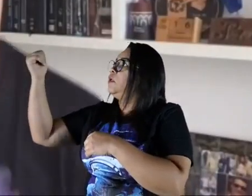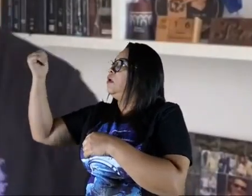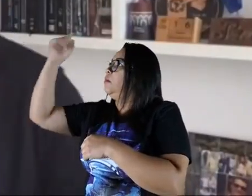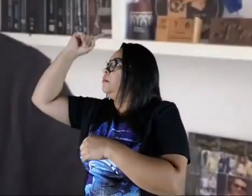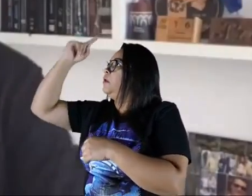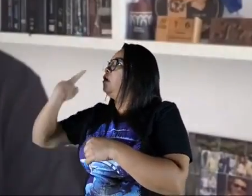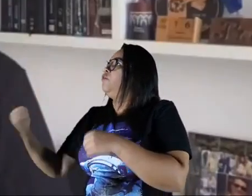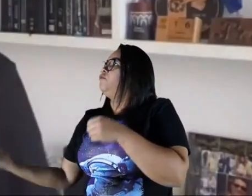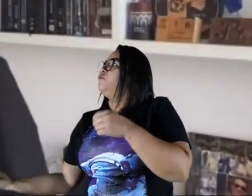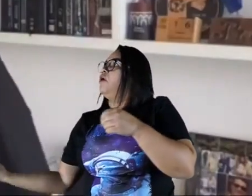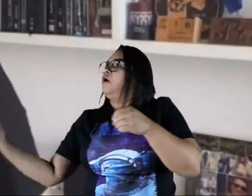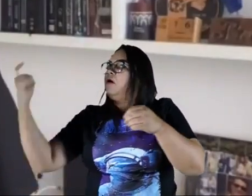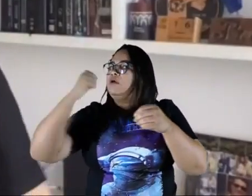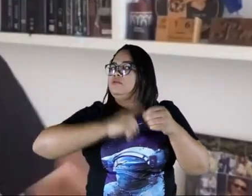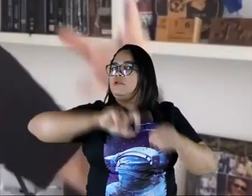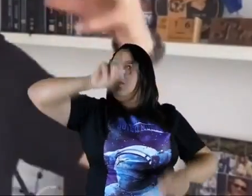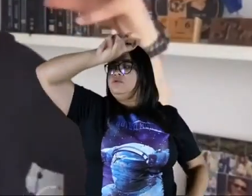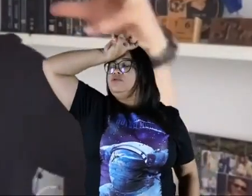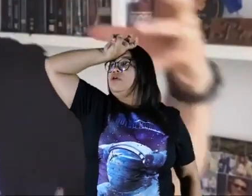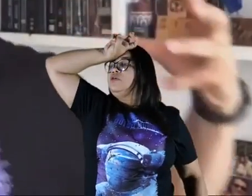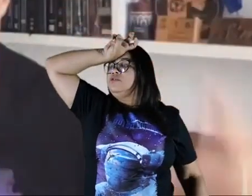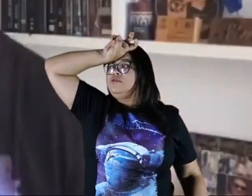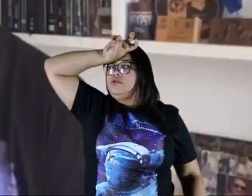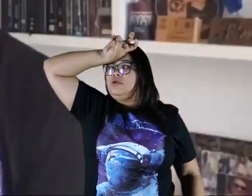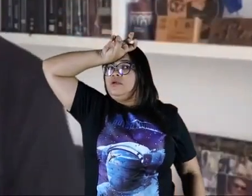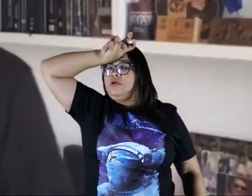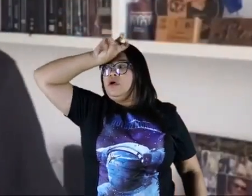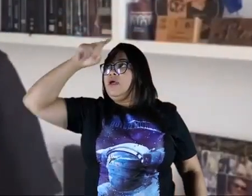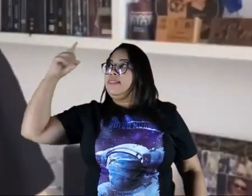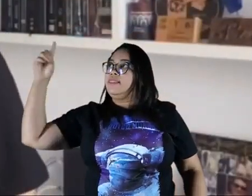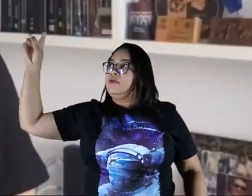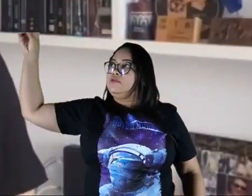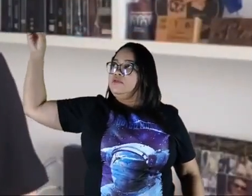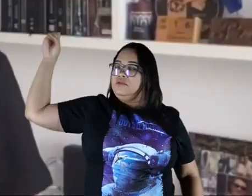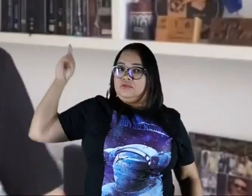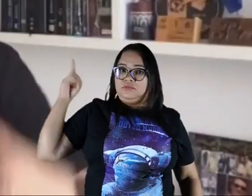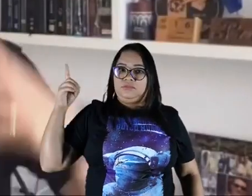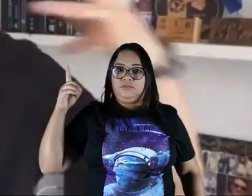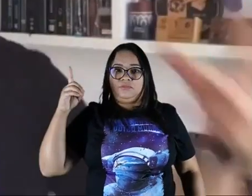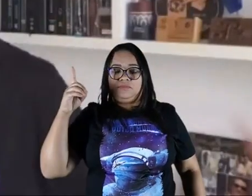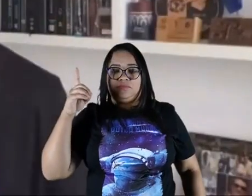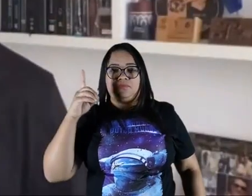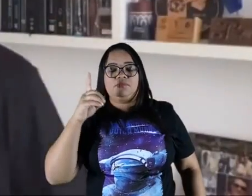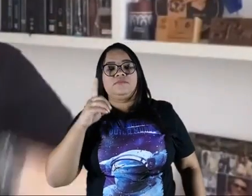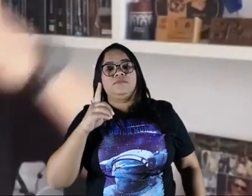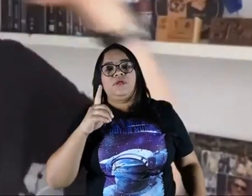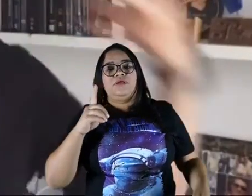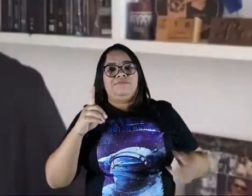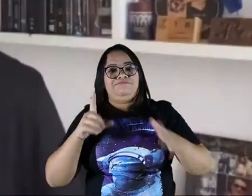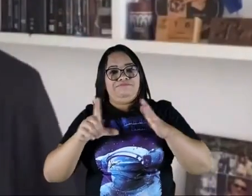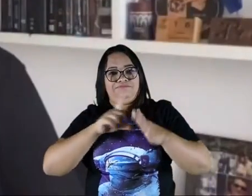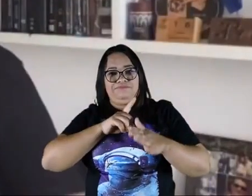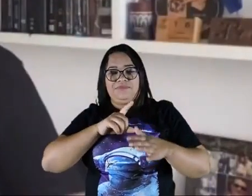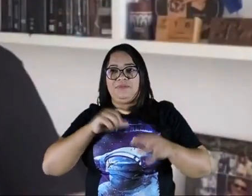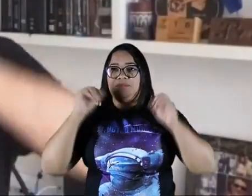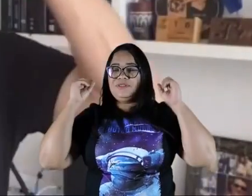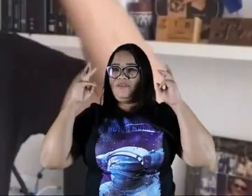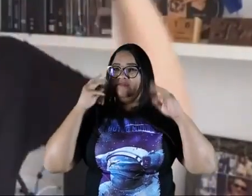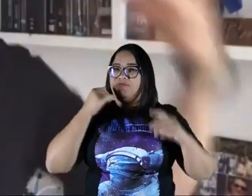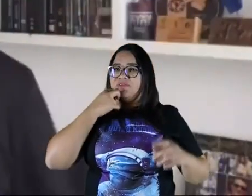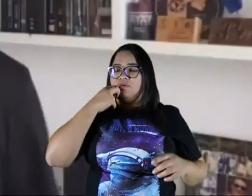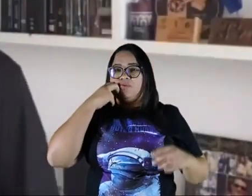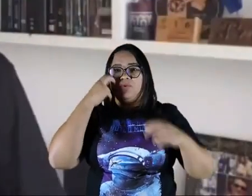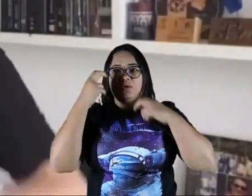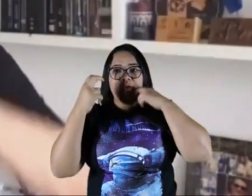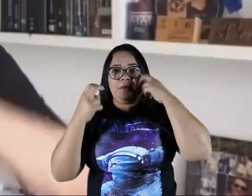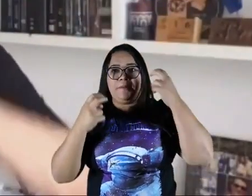Egito de volta, e disse, agora é minha ação, porque Deus vai estar atuando em Moisés. Ele tinha vergonha, ele tinha medo,